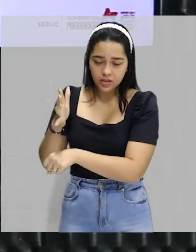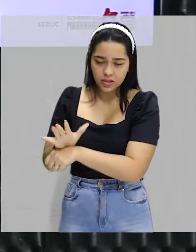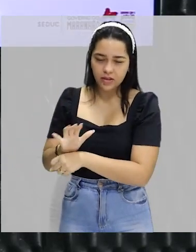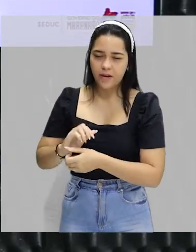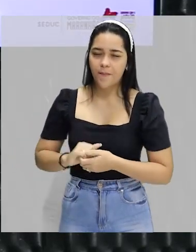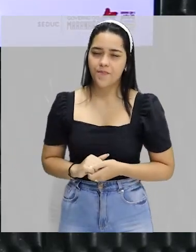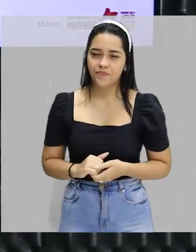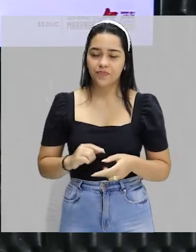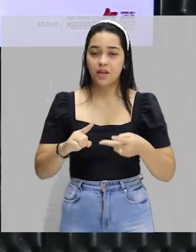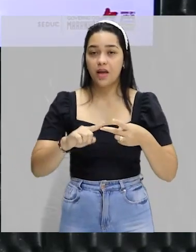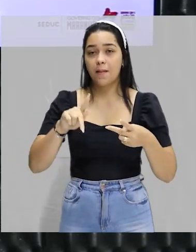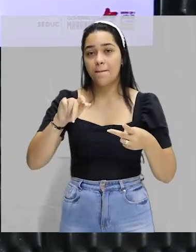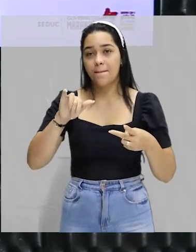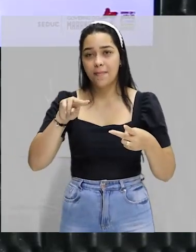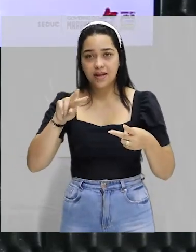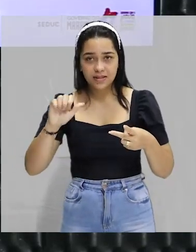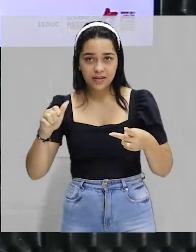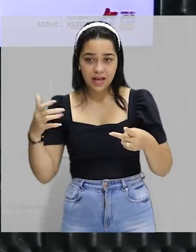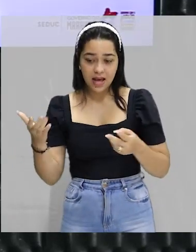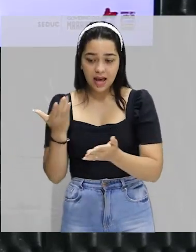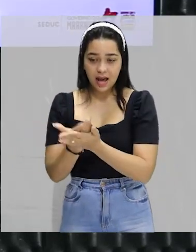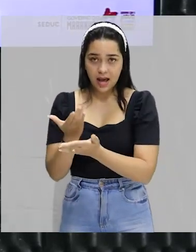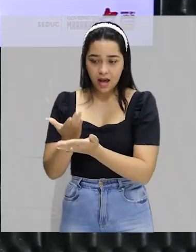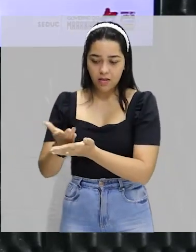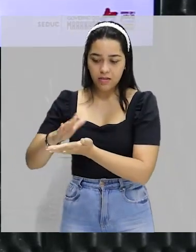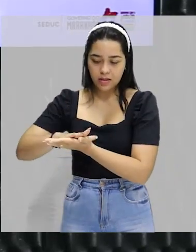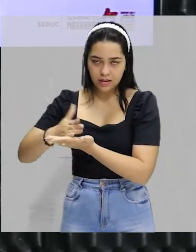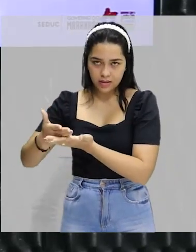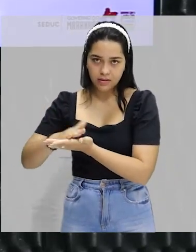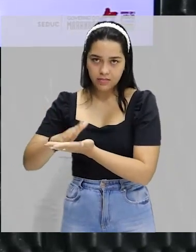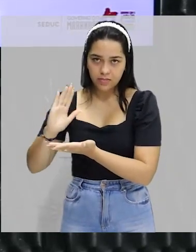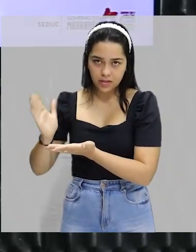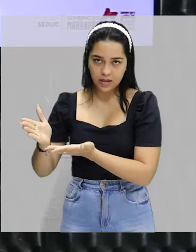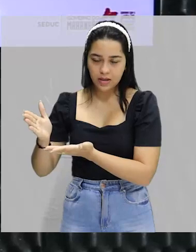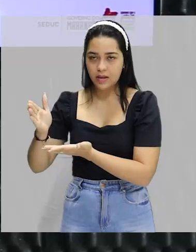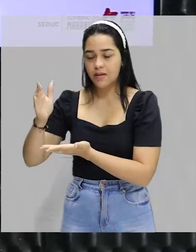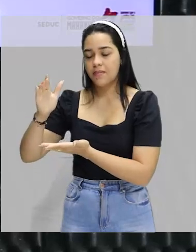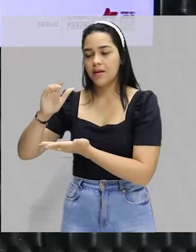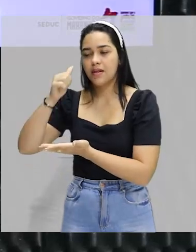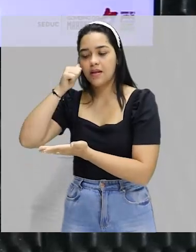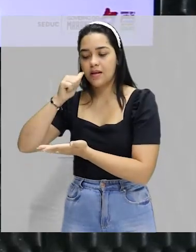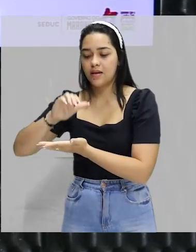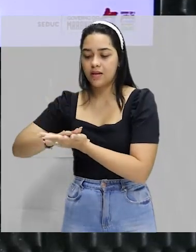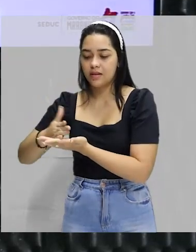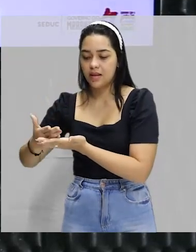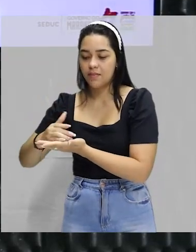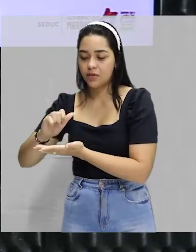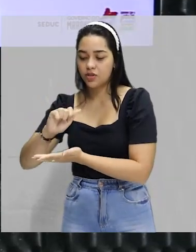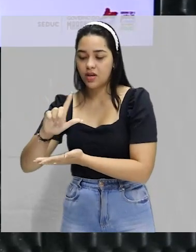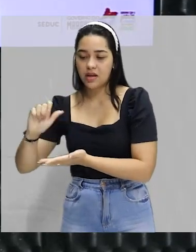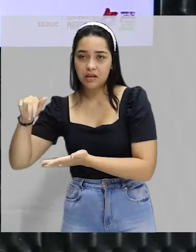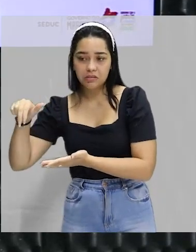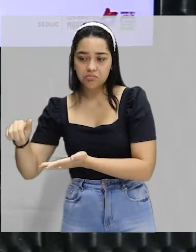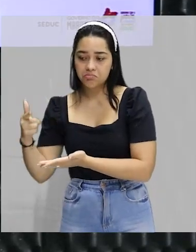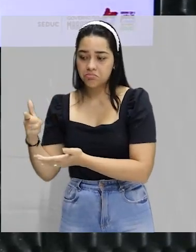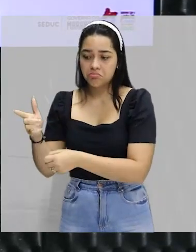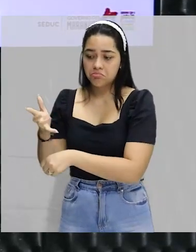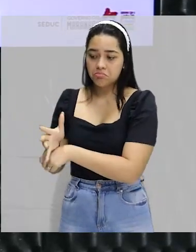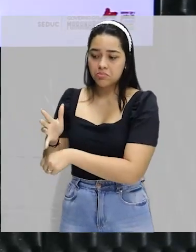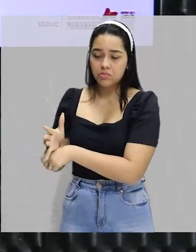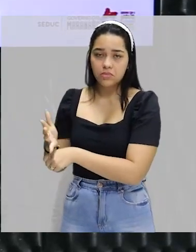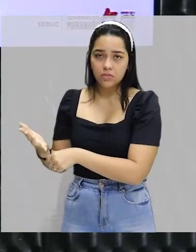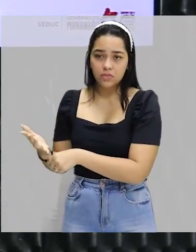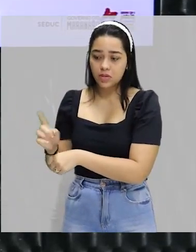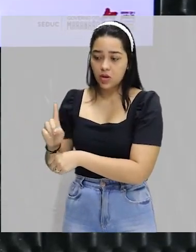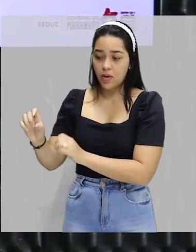passiva, a aula foi interpretada, né, a aula passada pela Alana. Ela não praticou a ação. Mas, aliás,